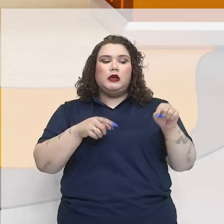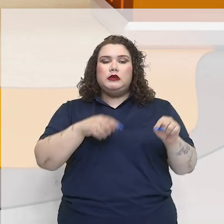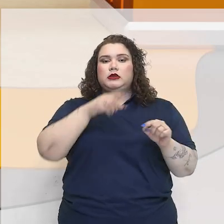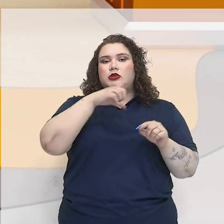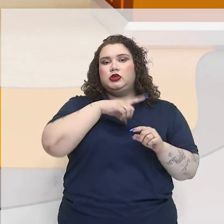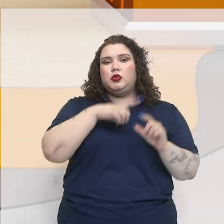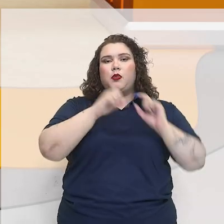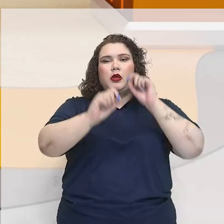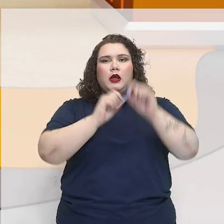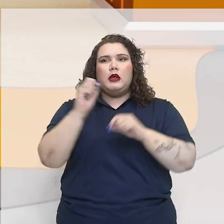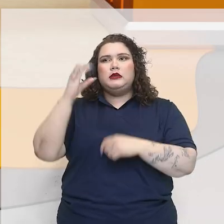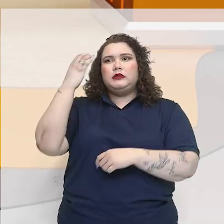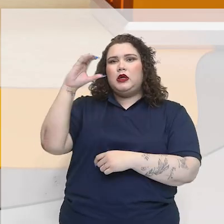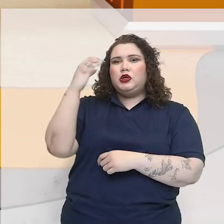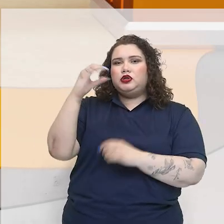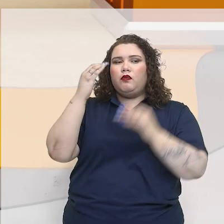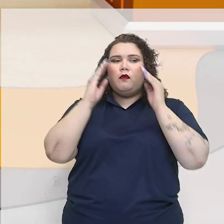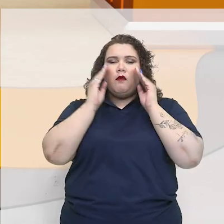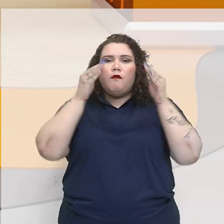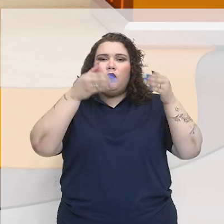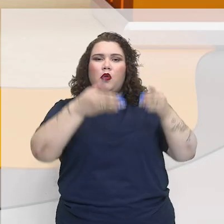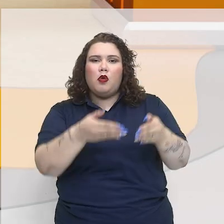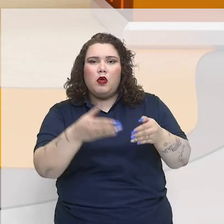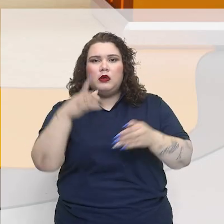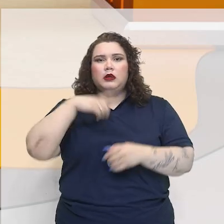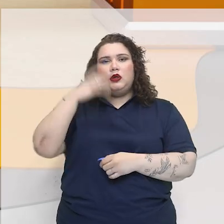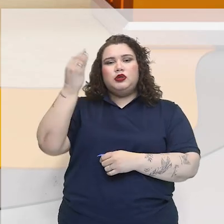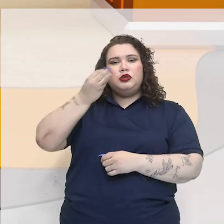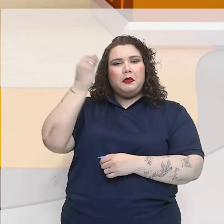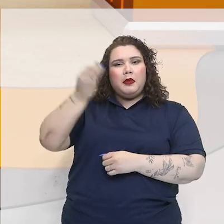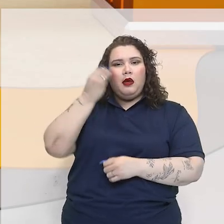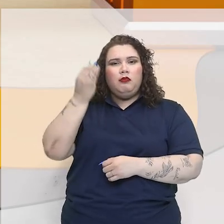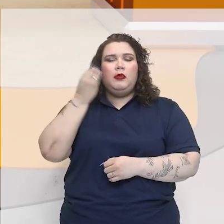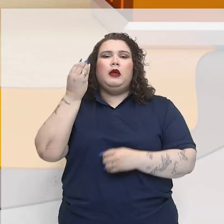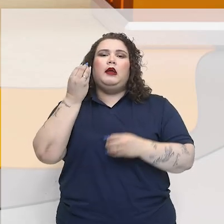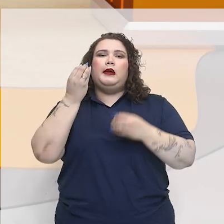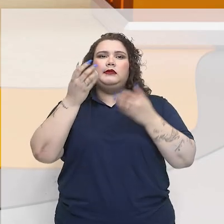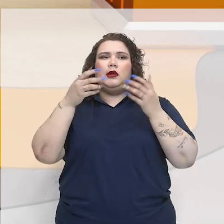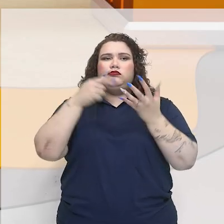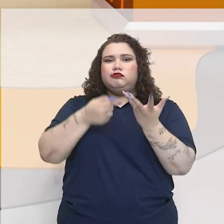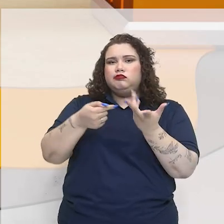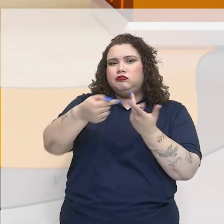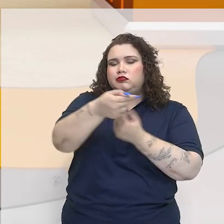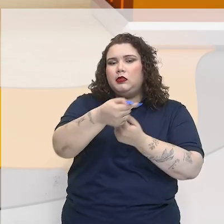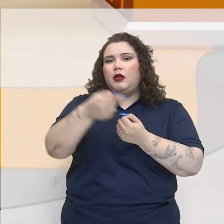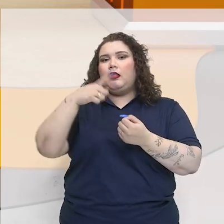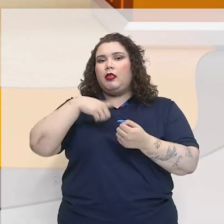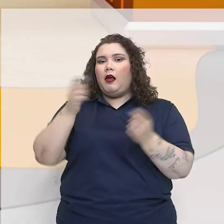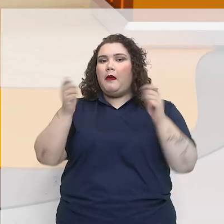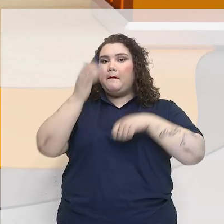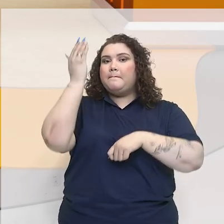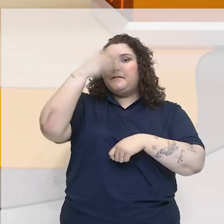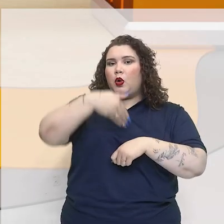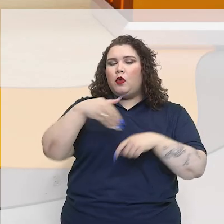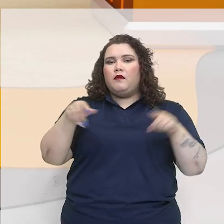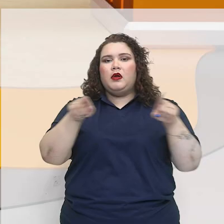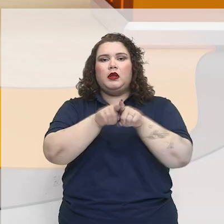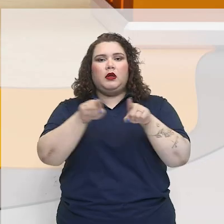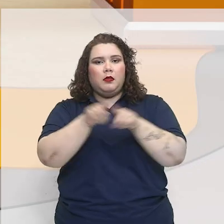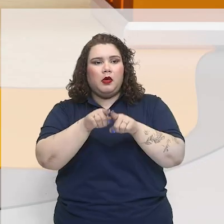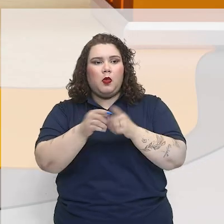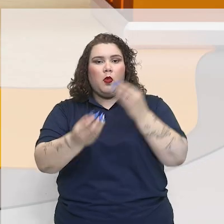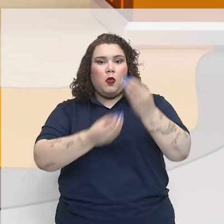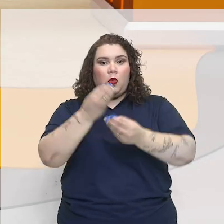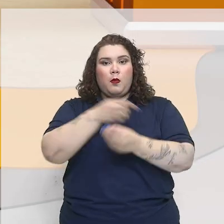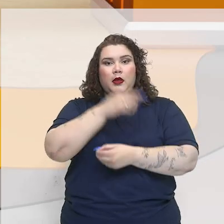escavações científicas, experimentos científicos que vão comprovar também aí a existência, né, desta